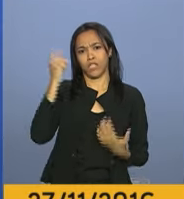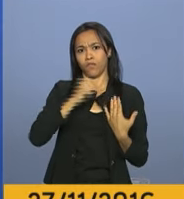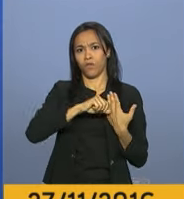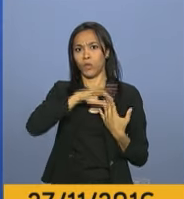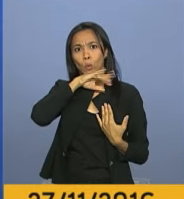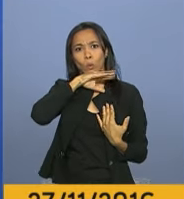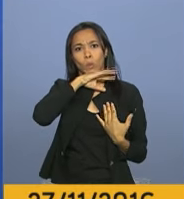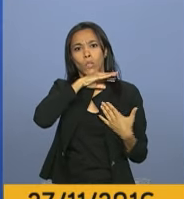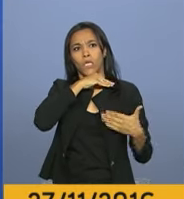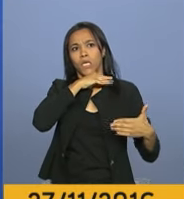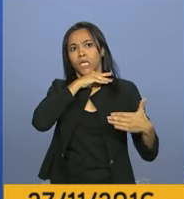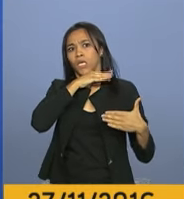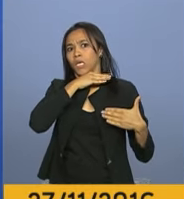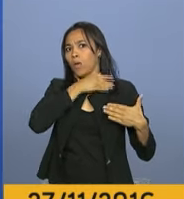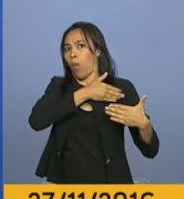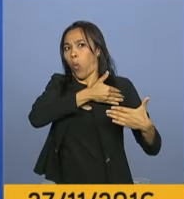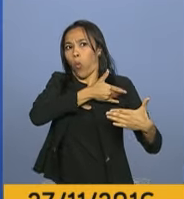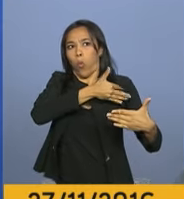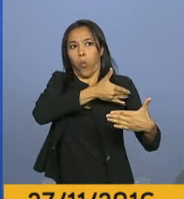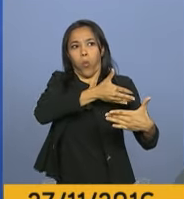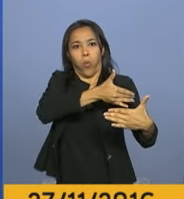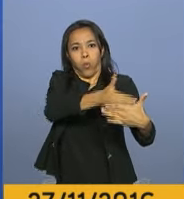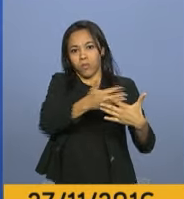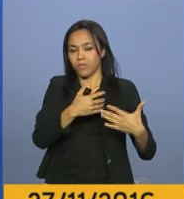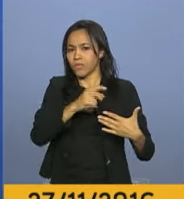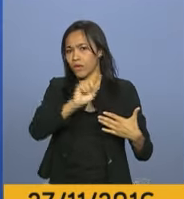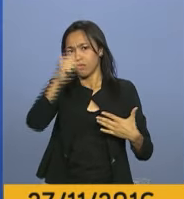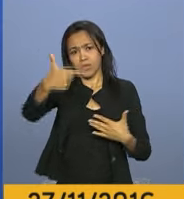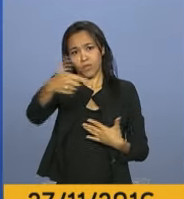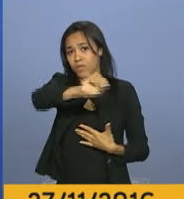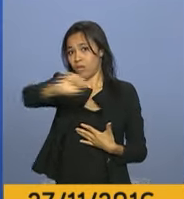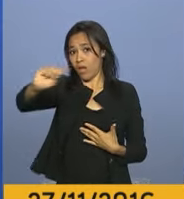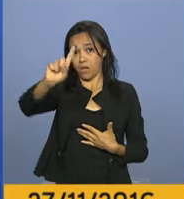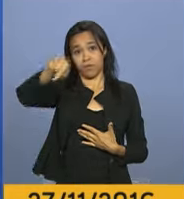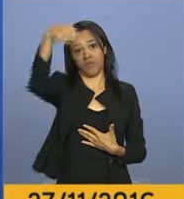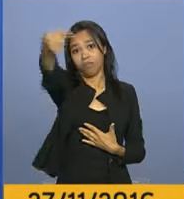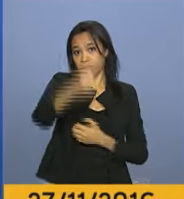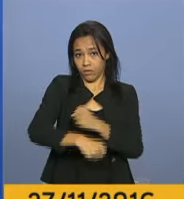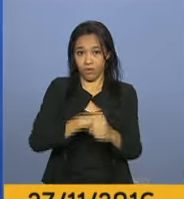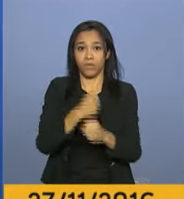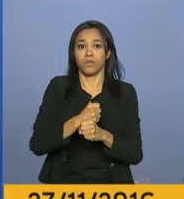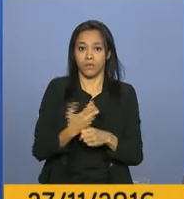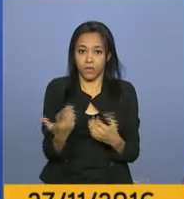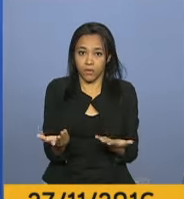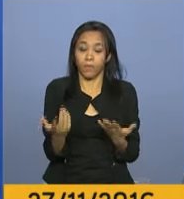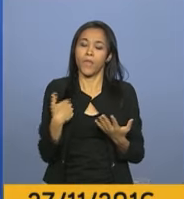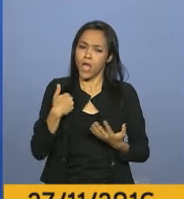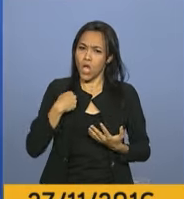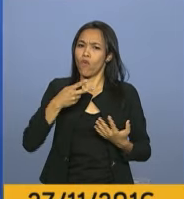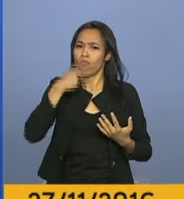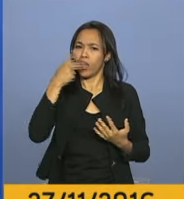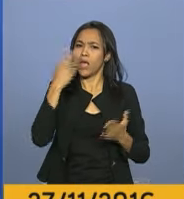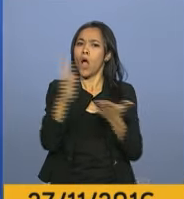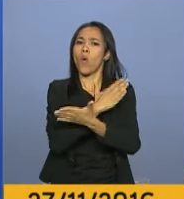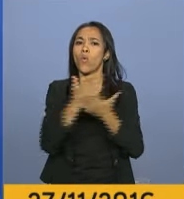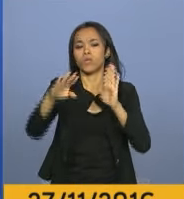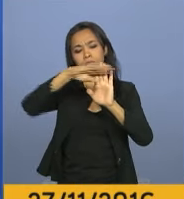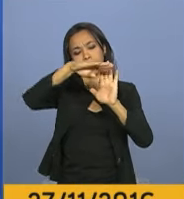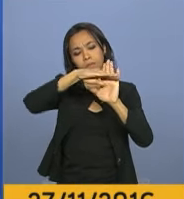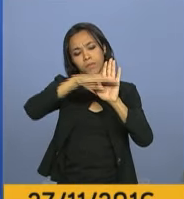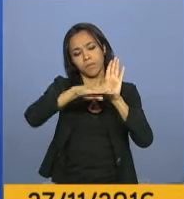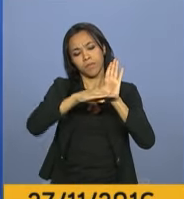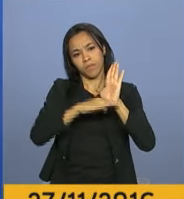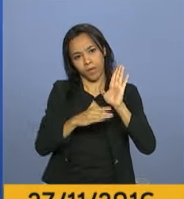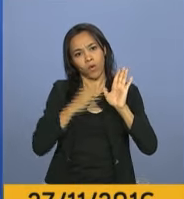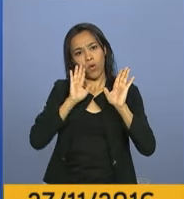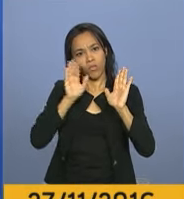nós enfrentamos, né? E, portanto, dizem só lá pelo segundo semestre. Agora, eu relatei aqui algumas medidas que visam exatamente